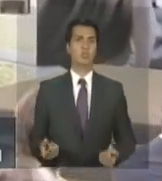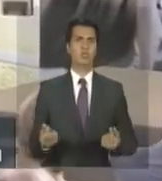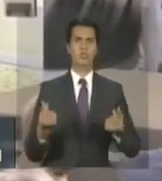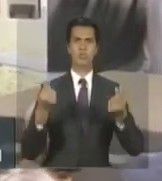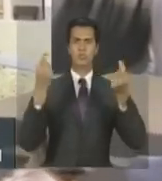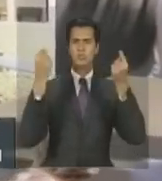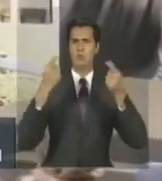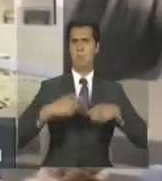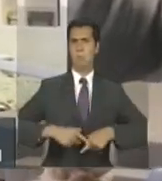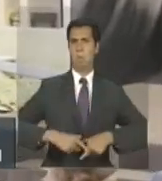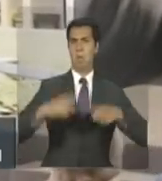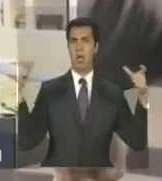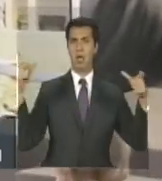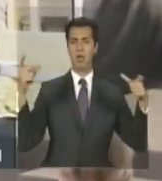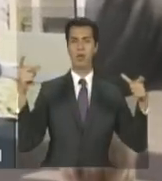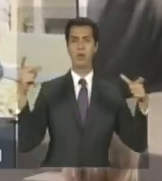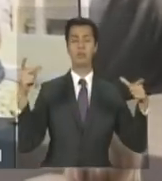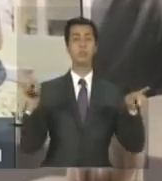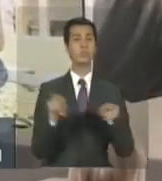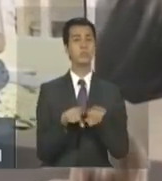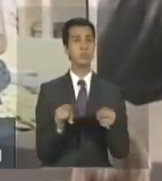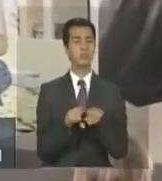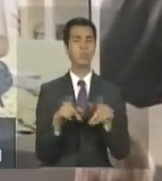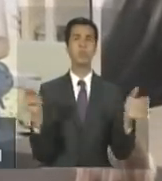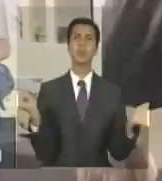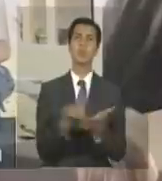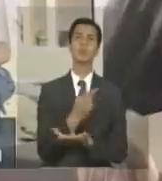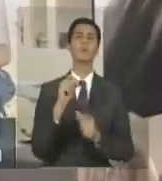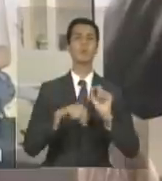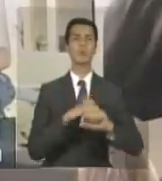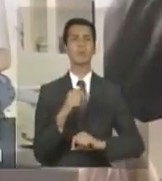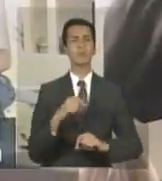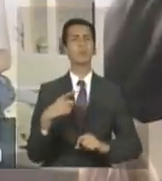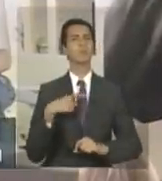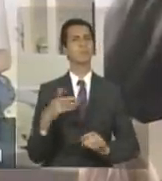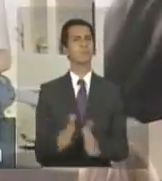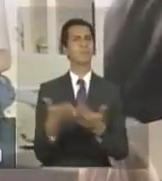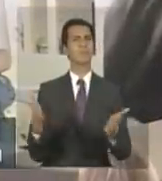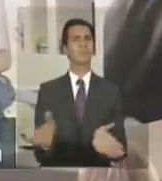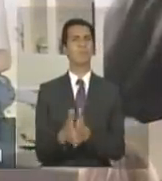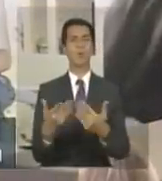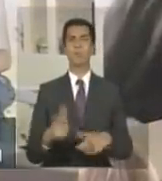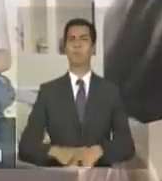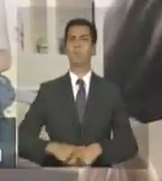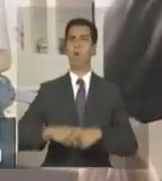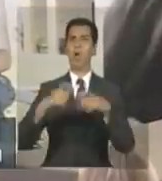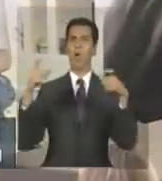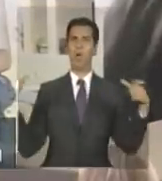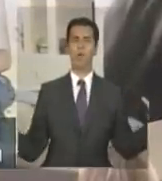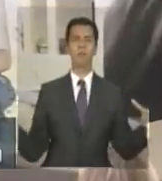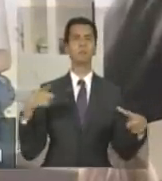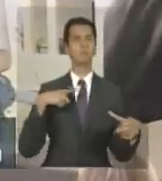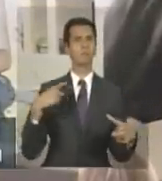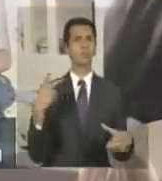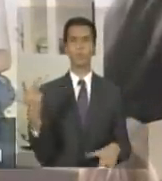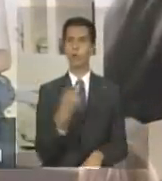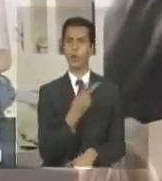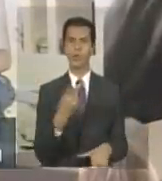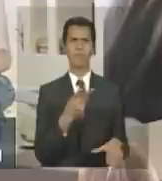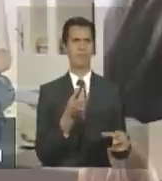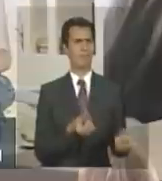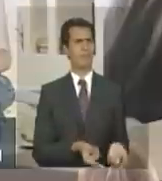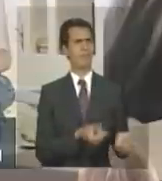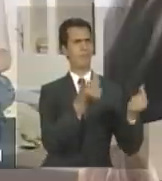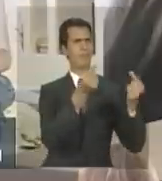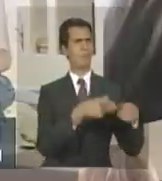crise e, ao mesmo tempo, uma explosão da desigualdade. Nós vimos as duas coisas.